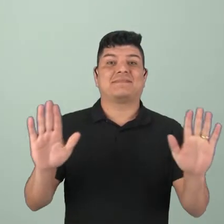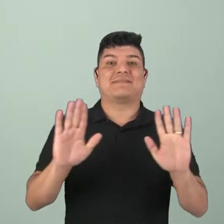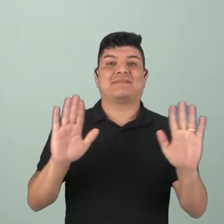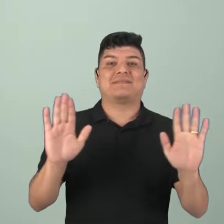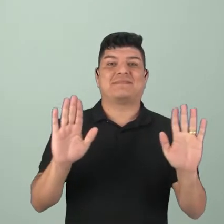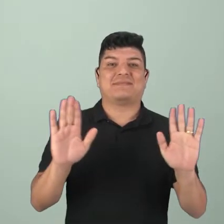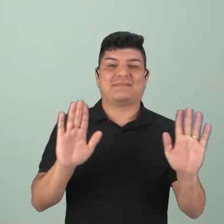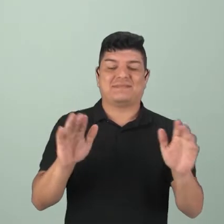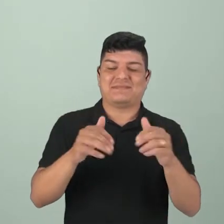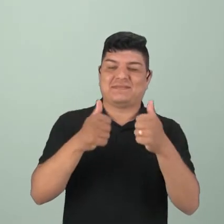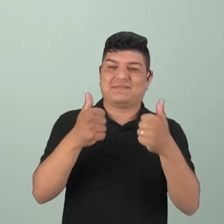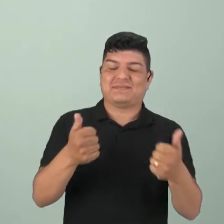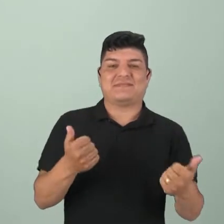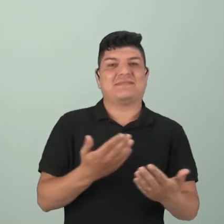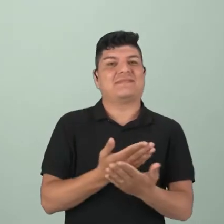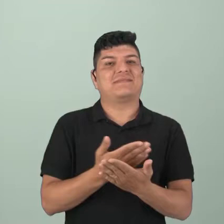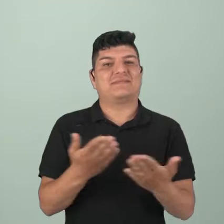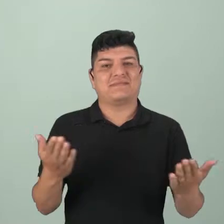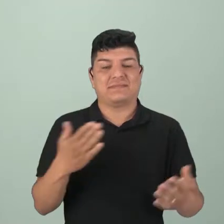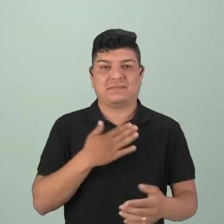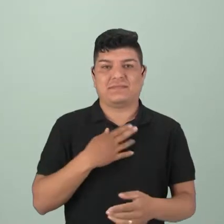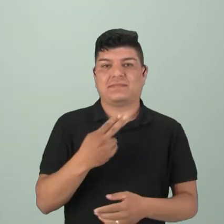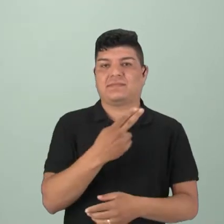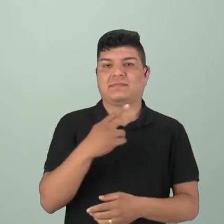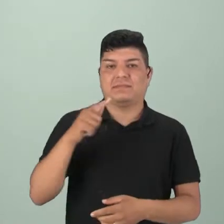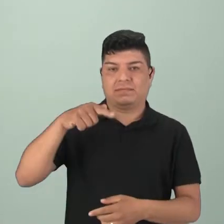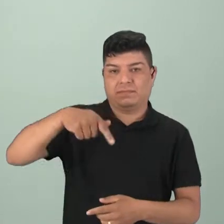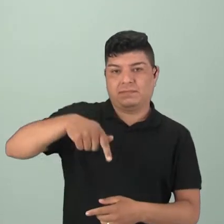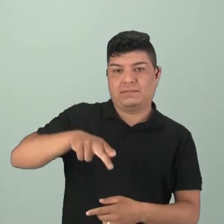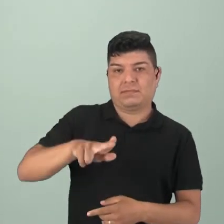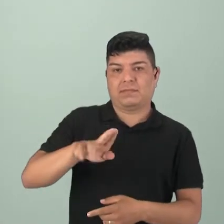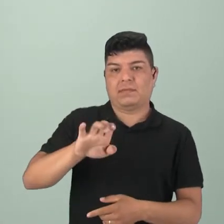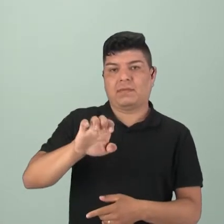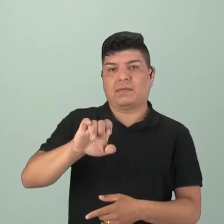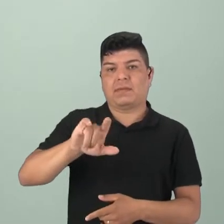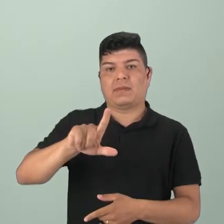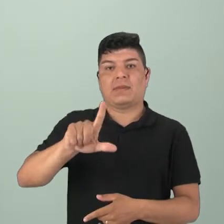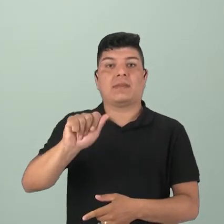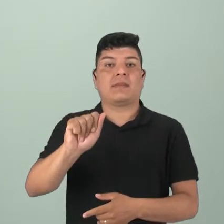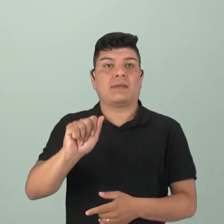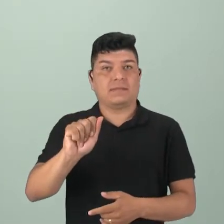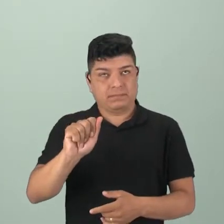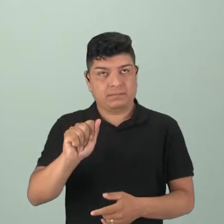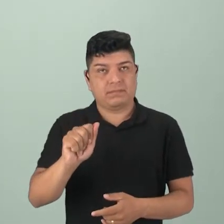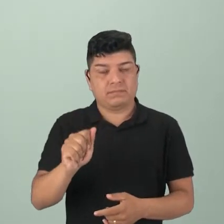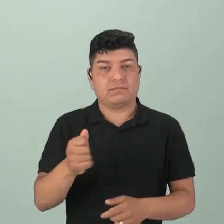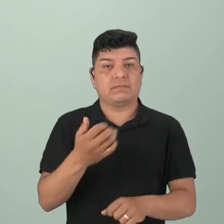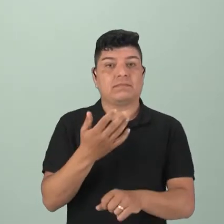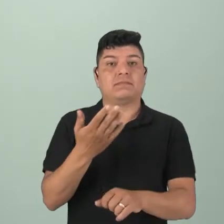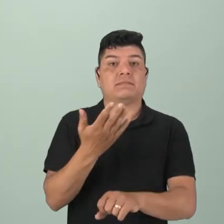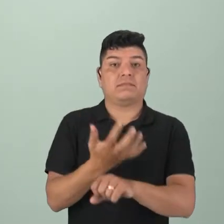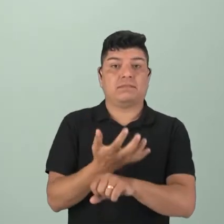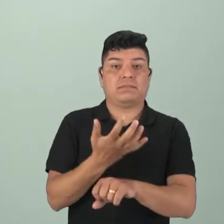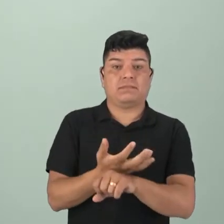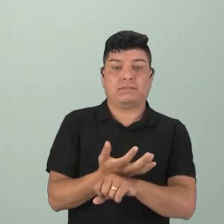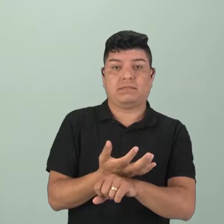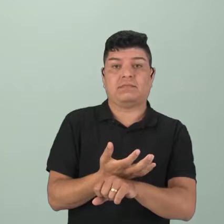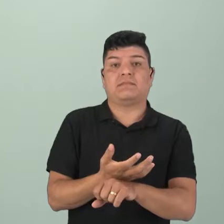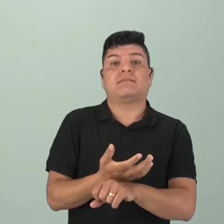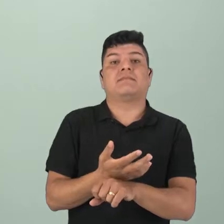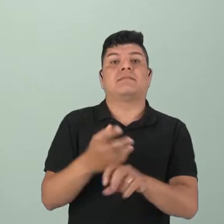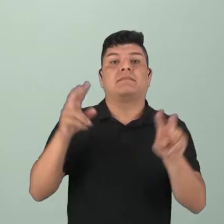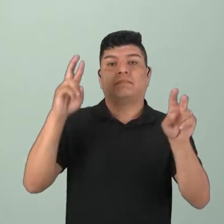Olá, gente, tudo bem com vocês? Meu nome é Keila Batista, sou professora de História e estamos aqui